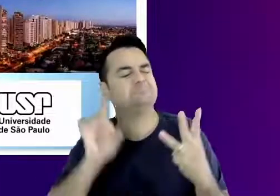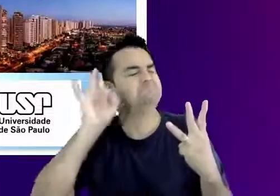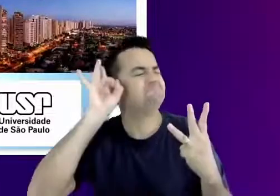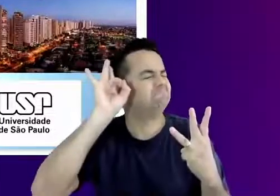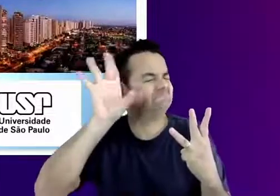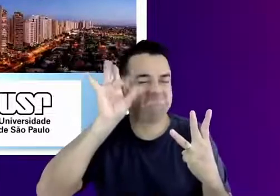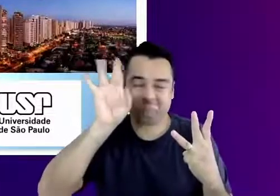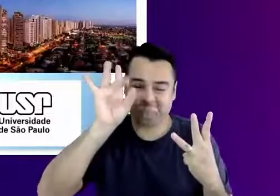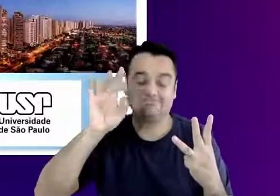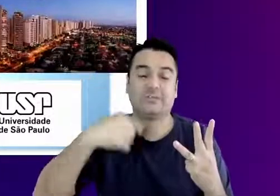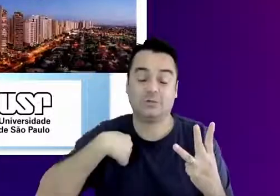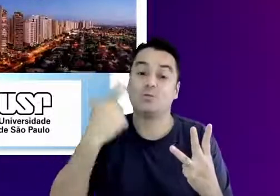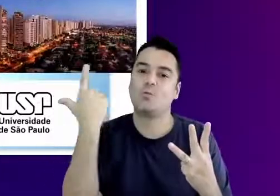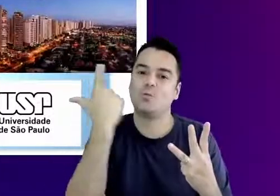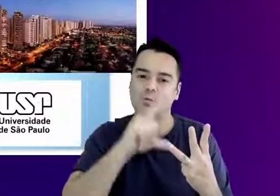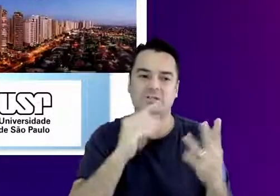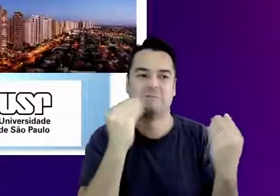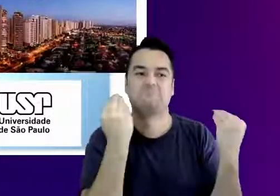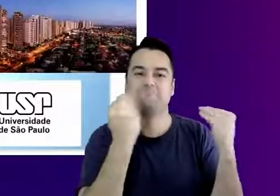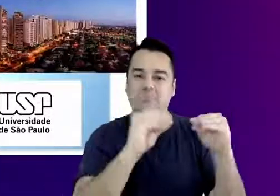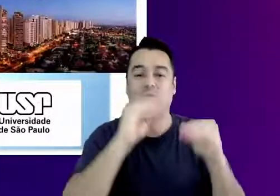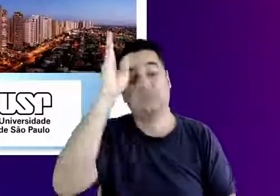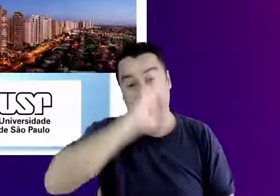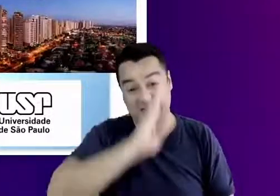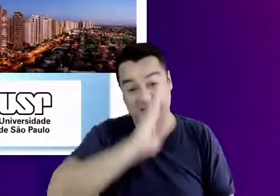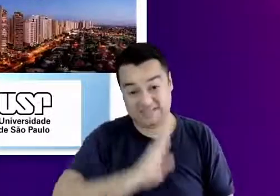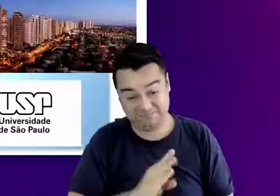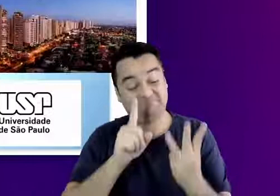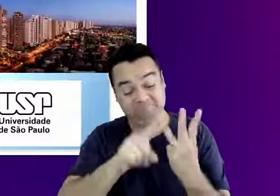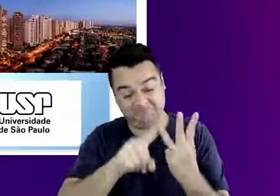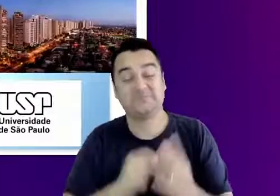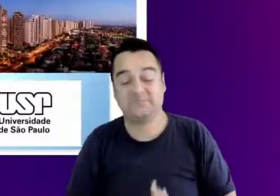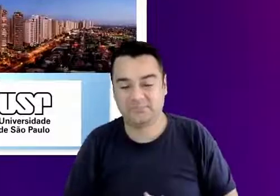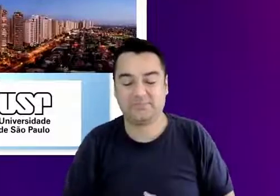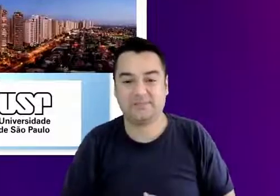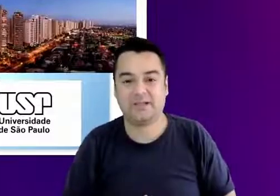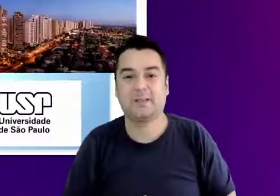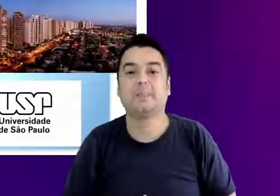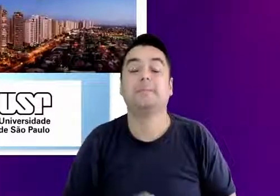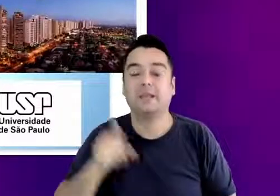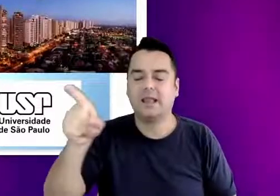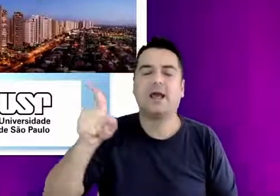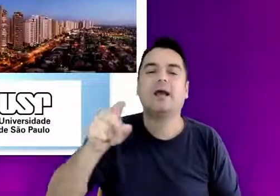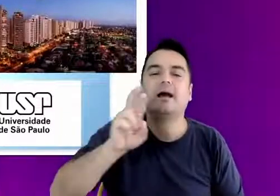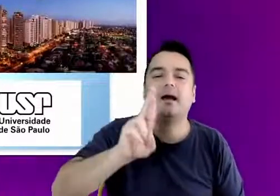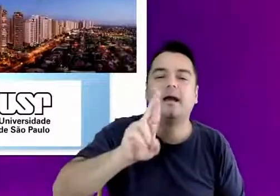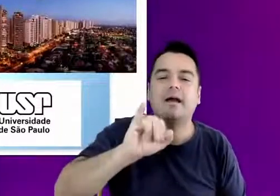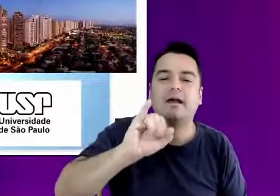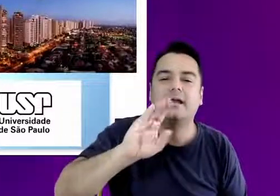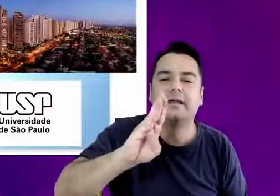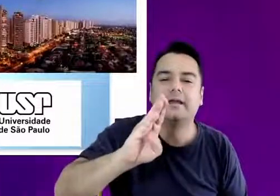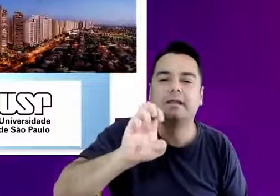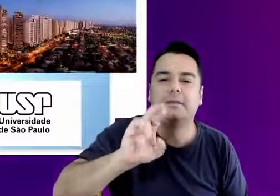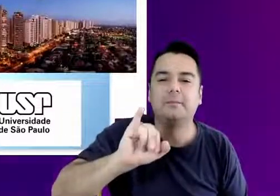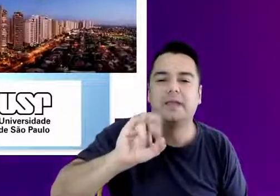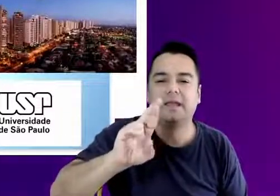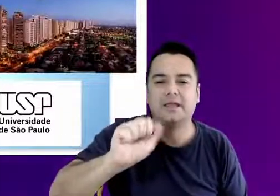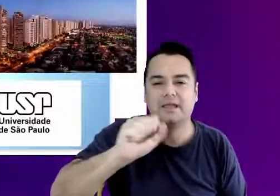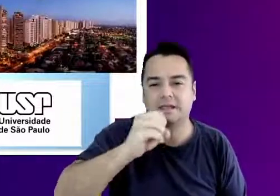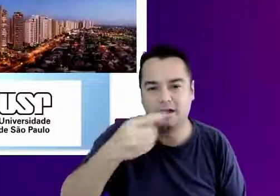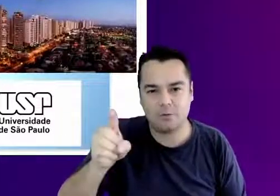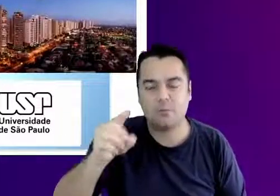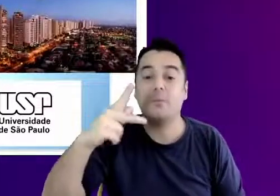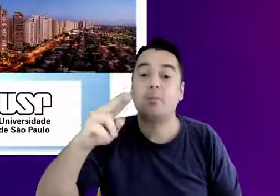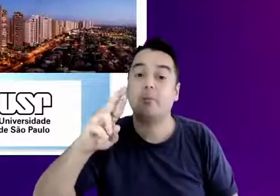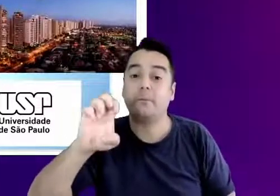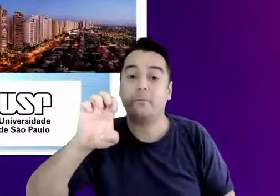esse rastreamento no Brasil, a partir da cidade de Ribeirão Preto, onde a gente coordena um grande estudo de implementação